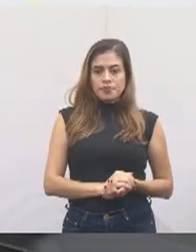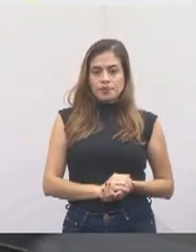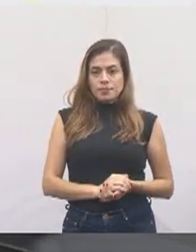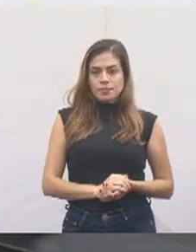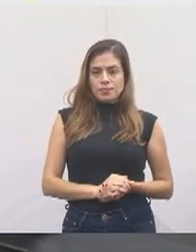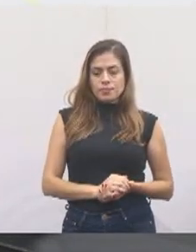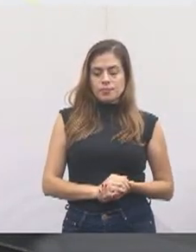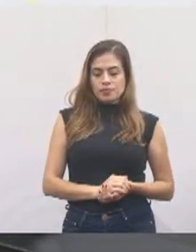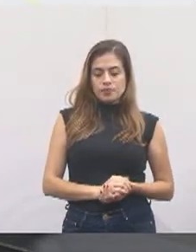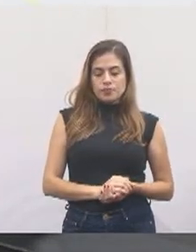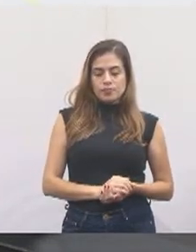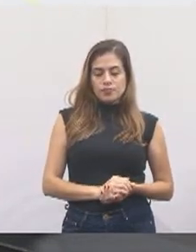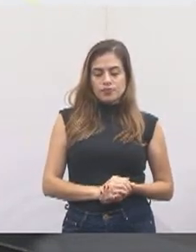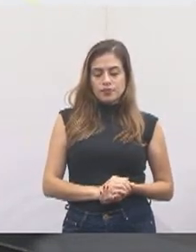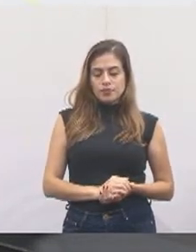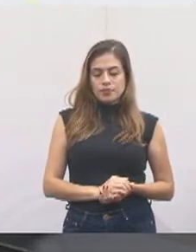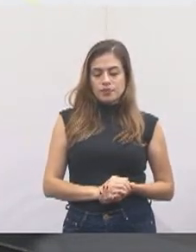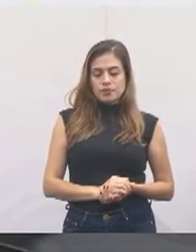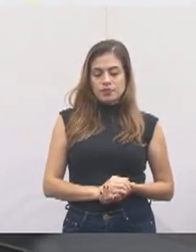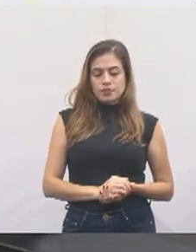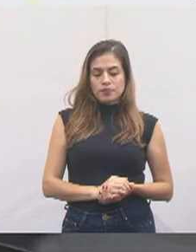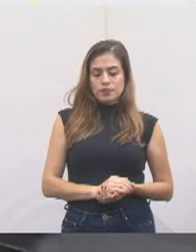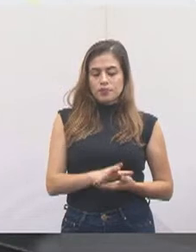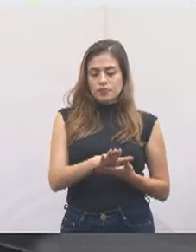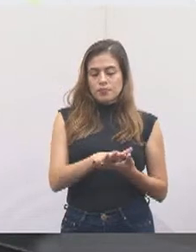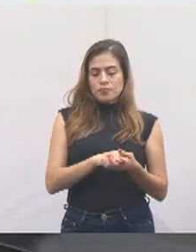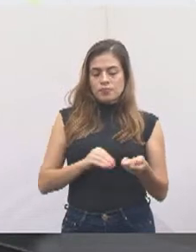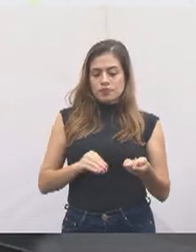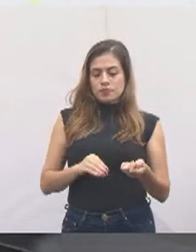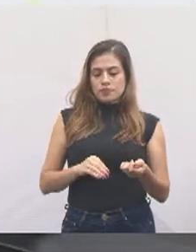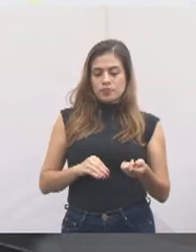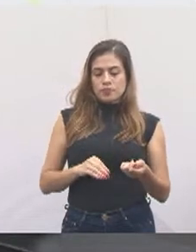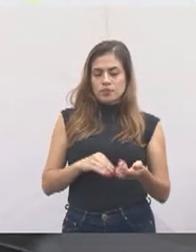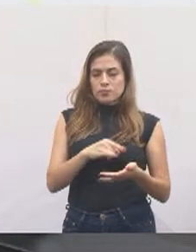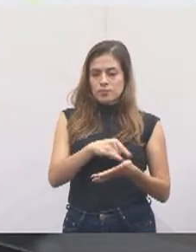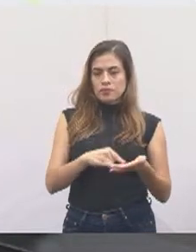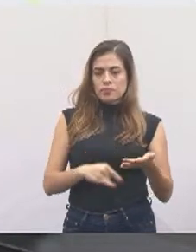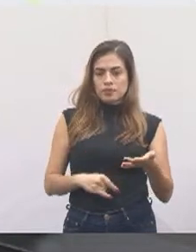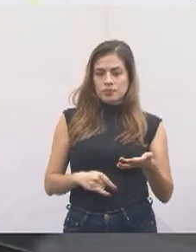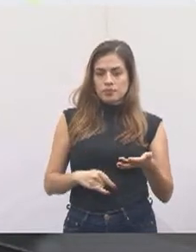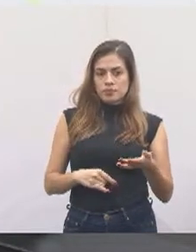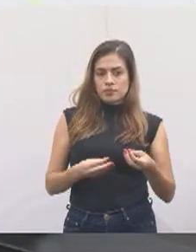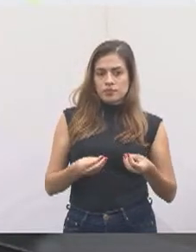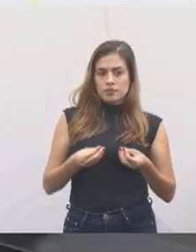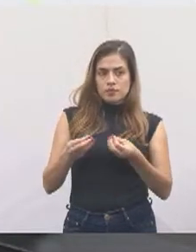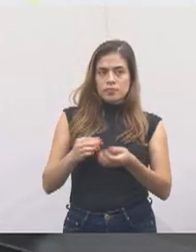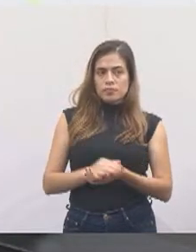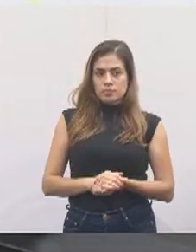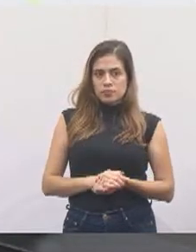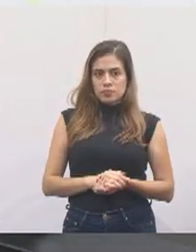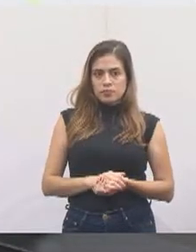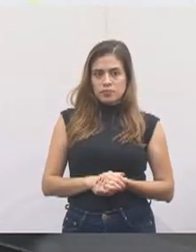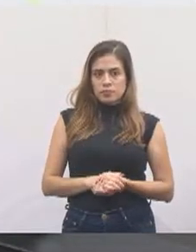inclusive com cópia da nota fiscal e autorização do fornecimento